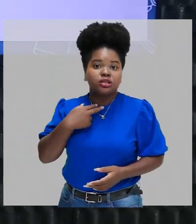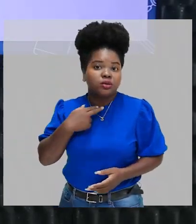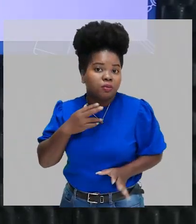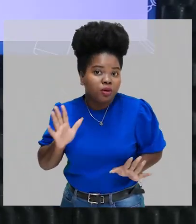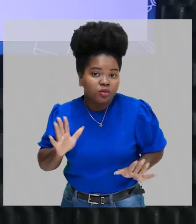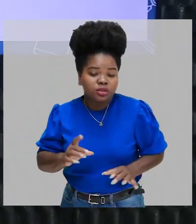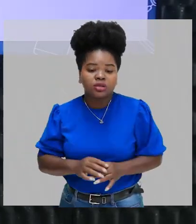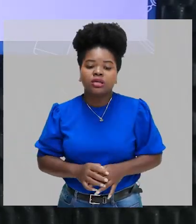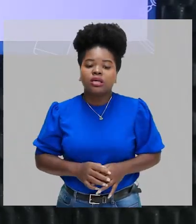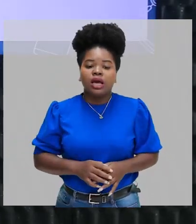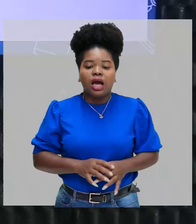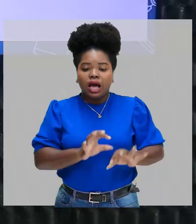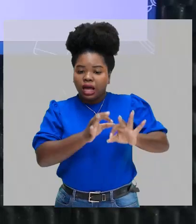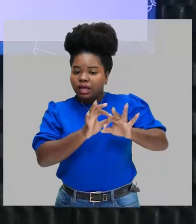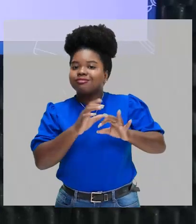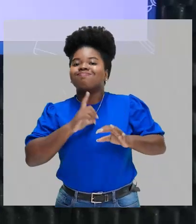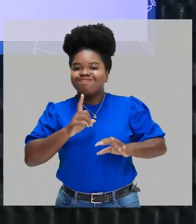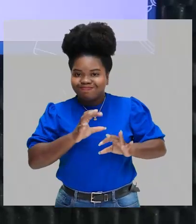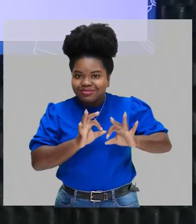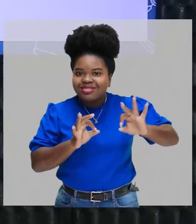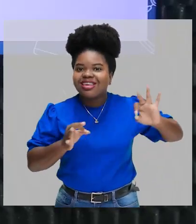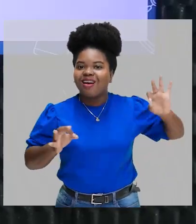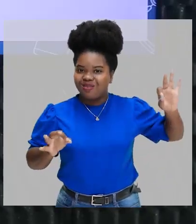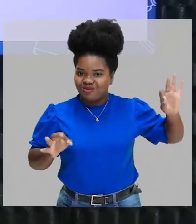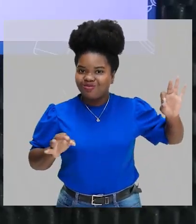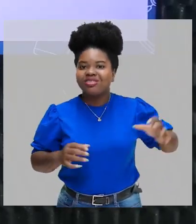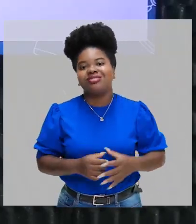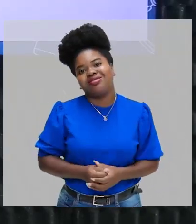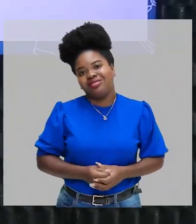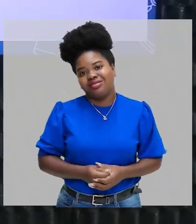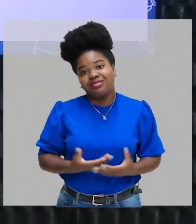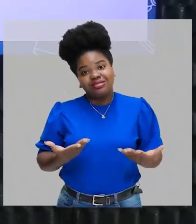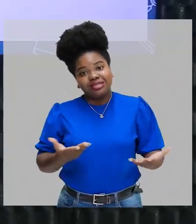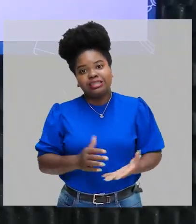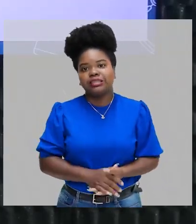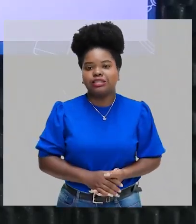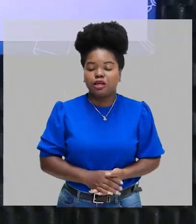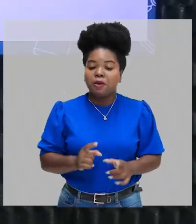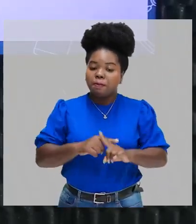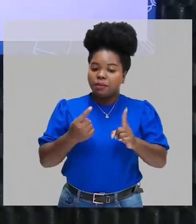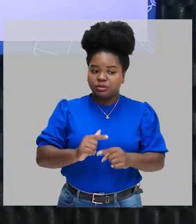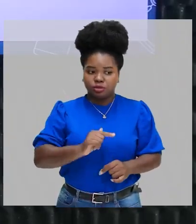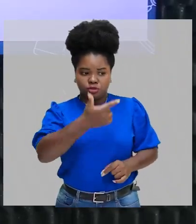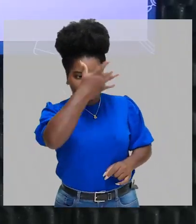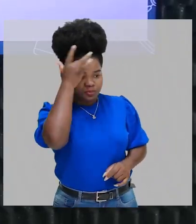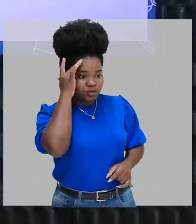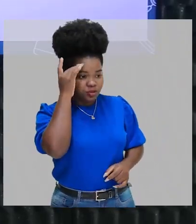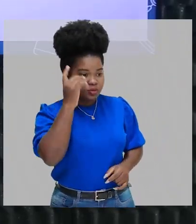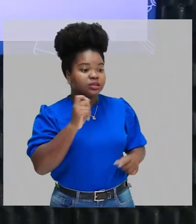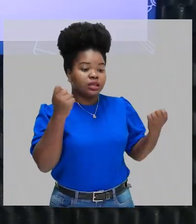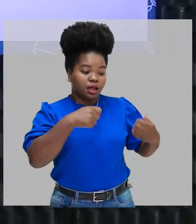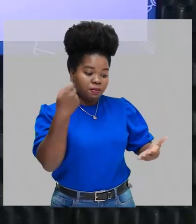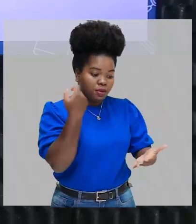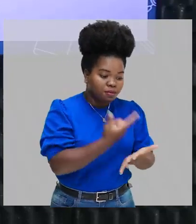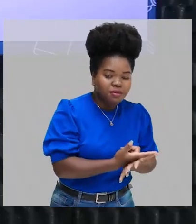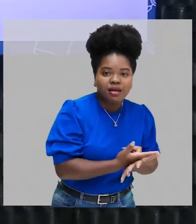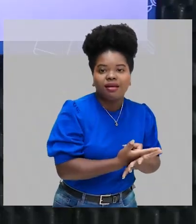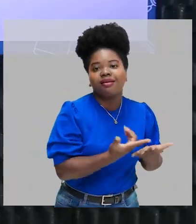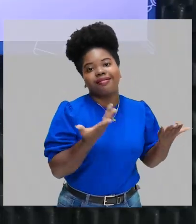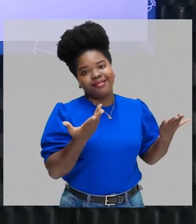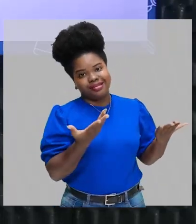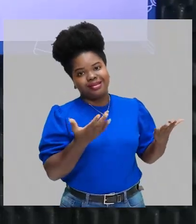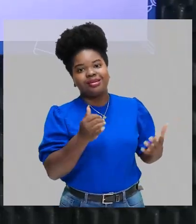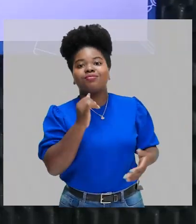encurtada. É encurtada apenas para aqueles que têm condição de pagar para utilizar esse meio de transporte, como, por exemplo, o